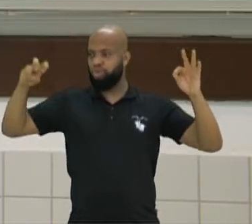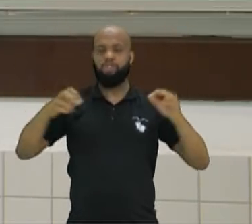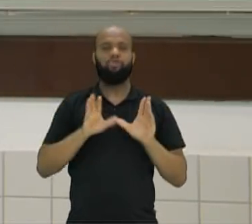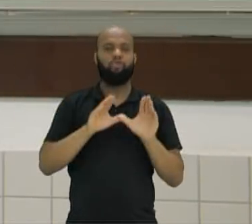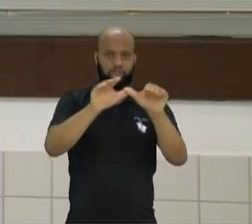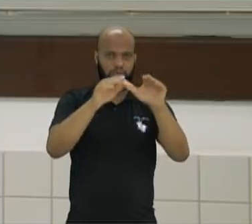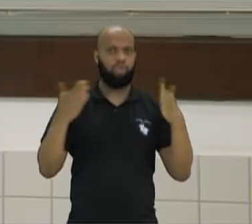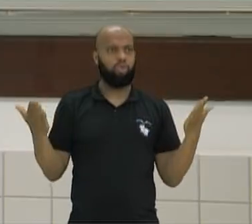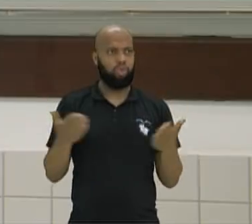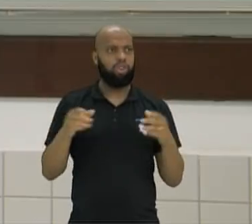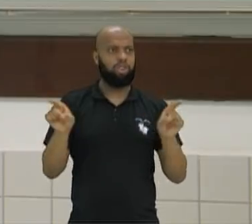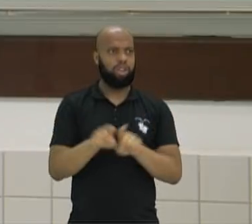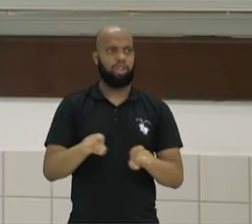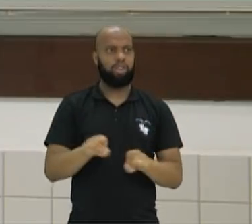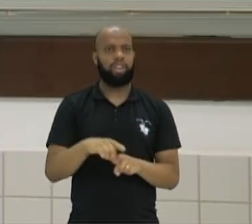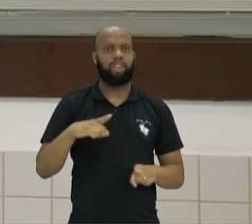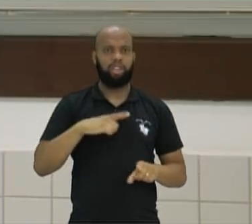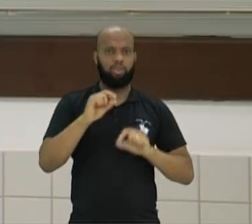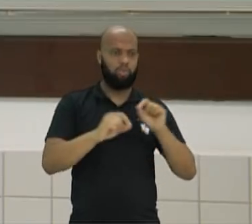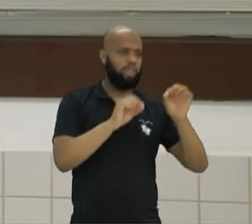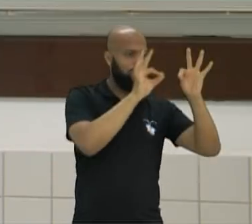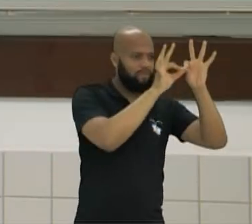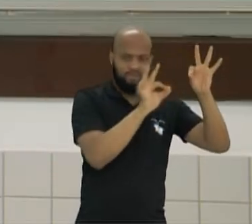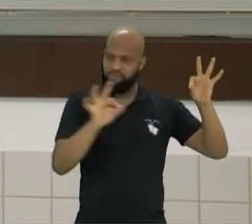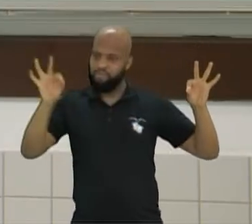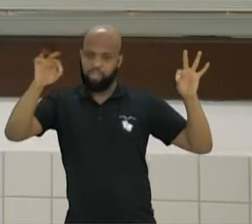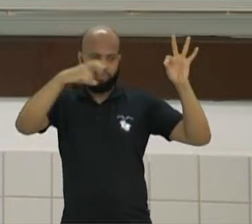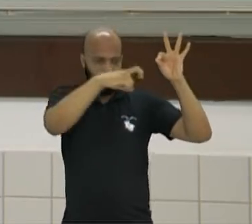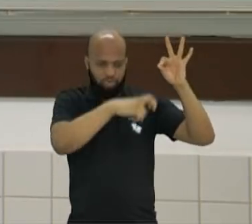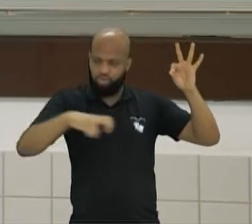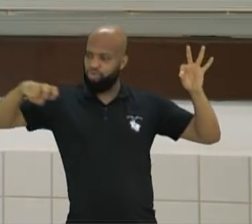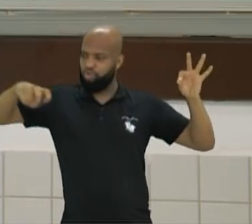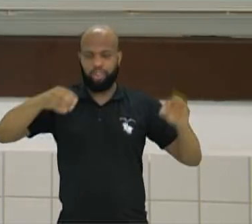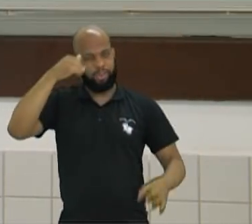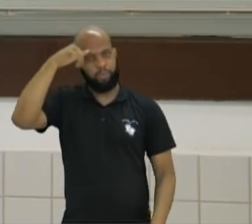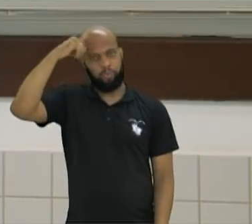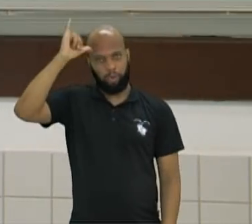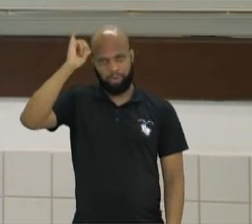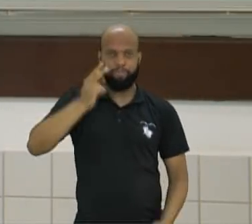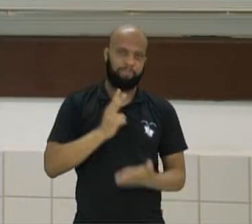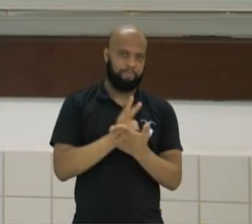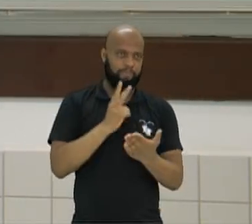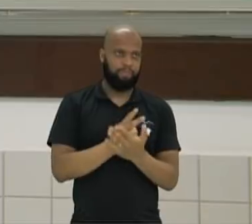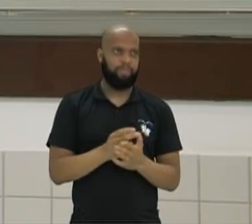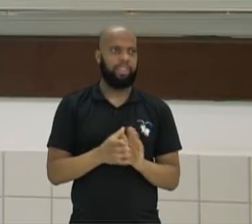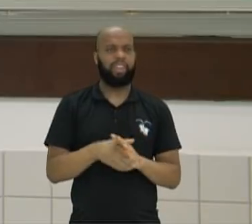festa. Inclusive a mesma coisa, coloca um fio de ponta a ponta ali na ponte e fazem o boi voar toda vez